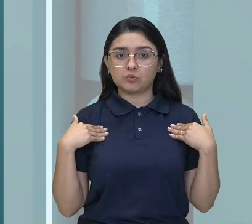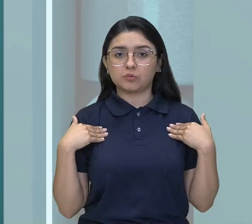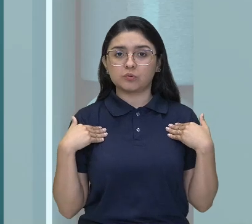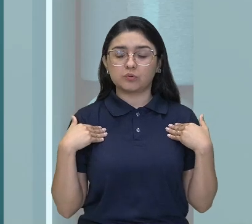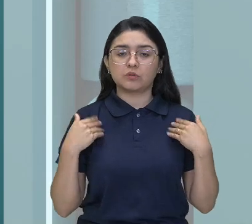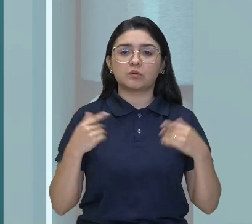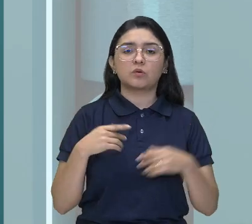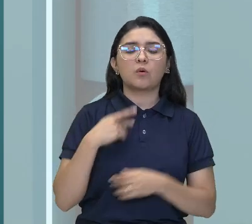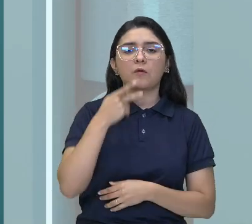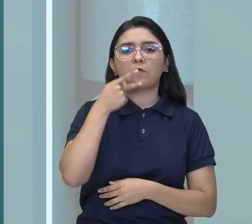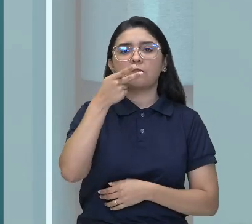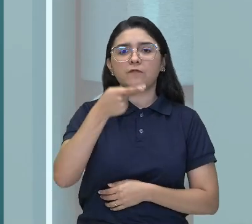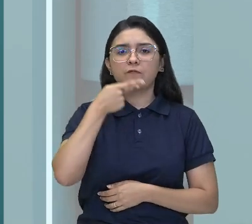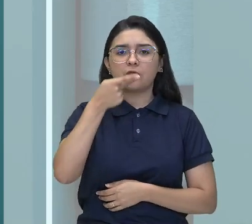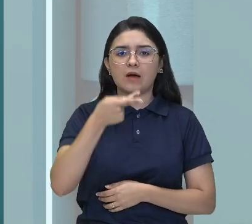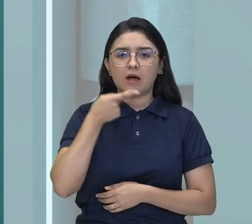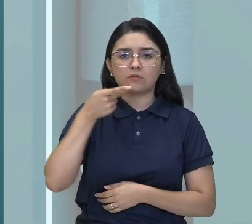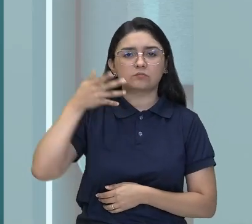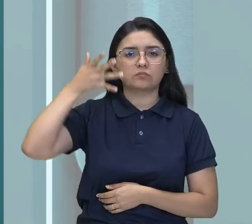eu falo, né?